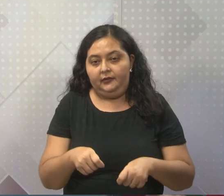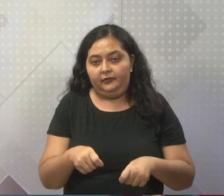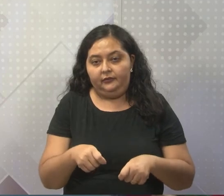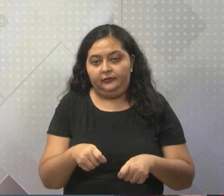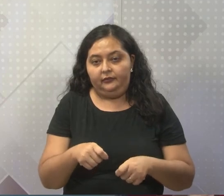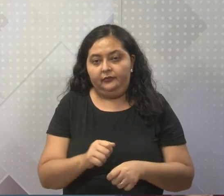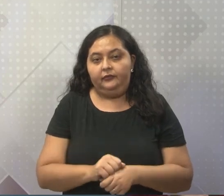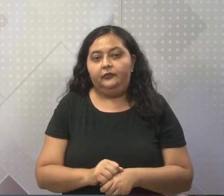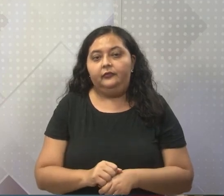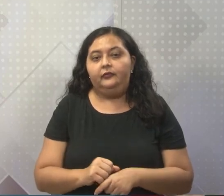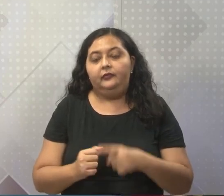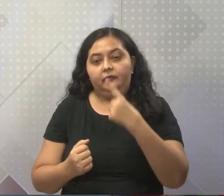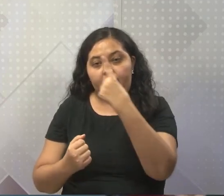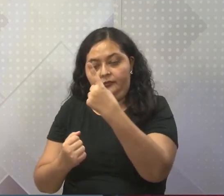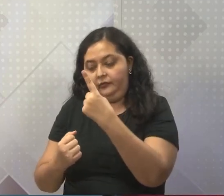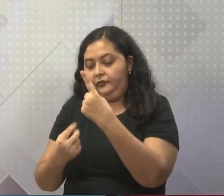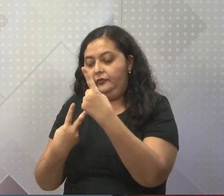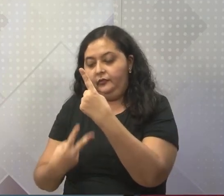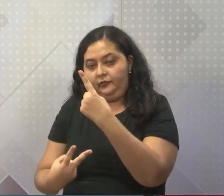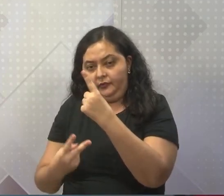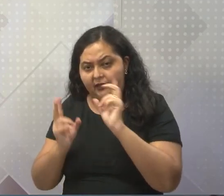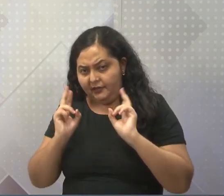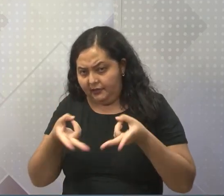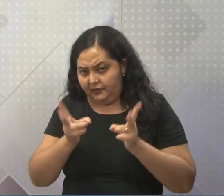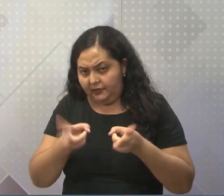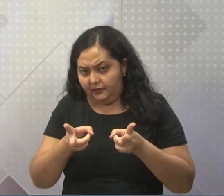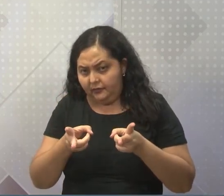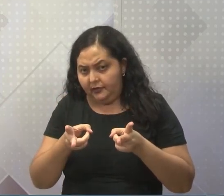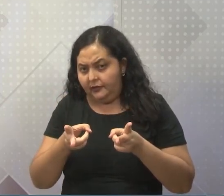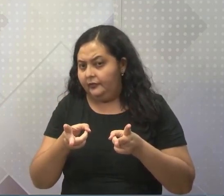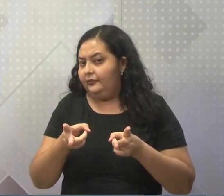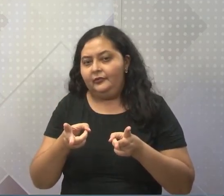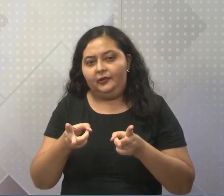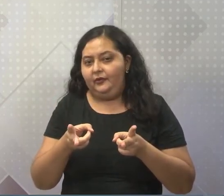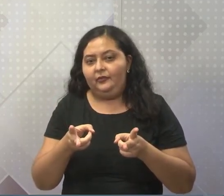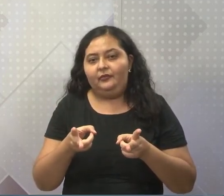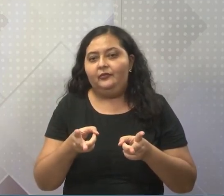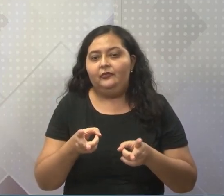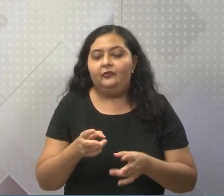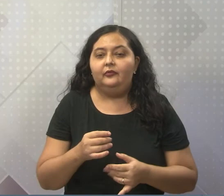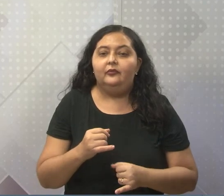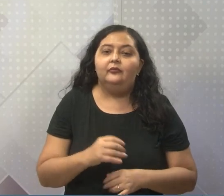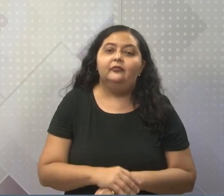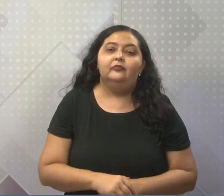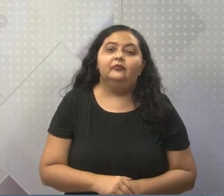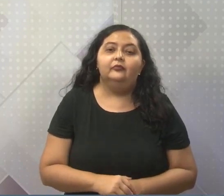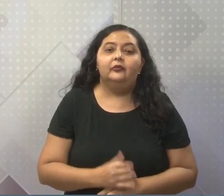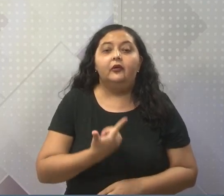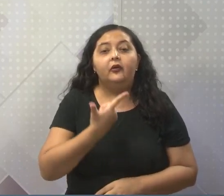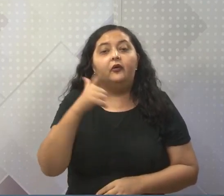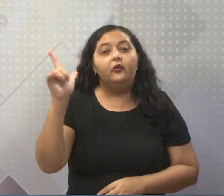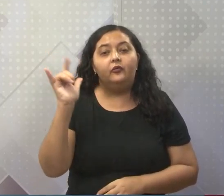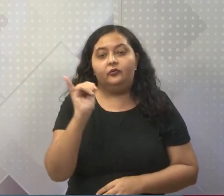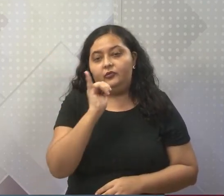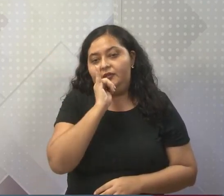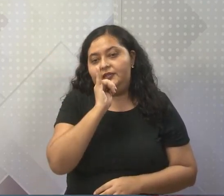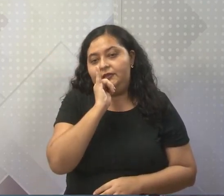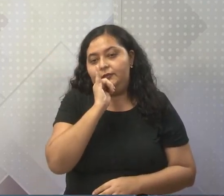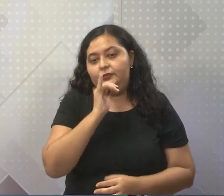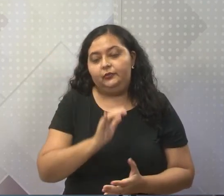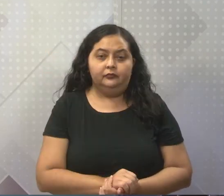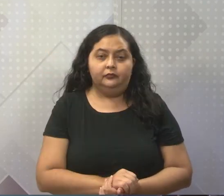Sempre vai ser 1/5? Não, gente. Sempre não. Coincidência nesses dois casos. Vamos para o próximo, que não vai ser mais